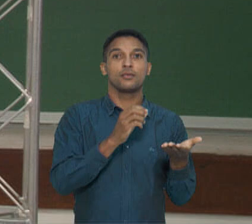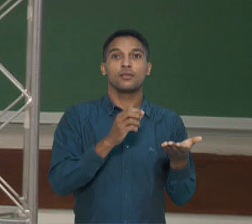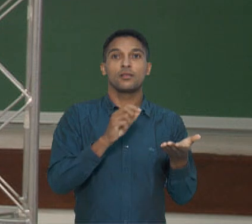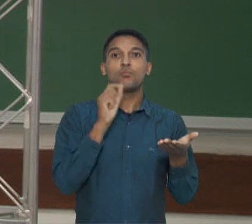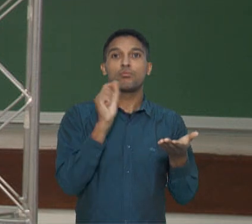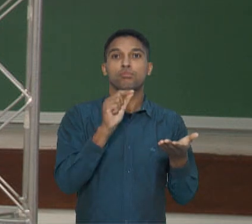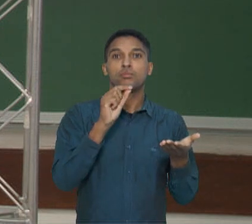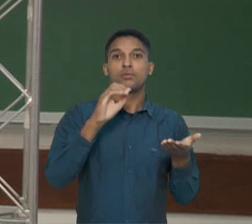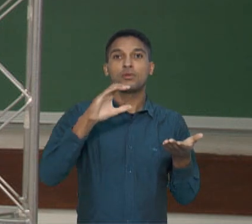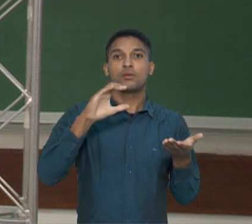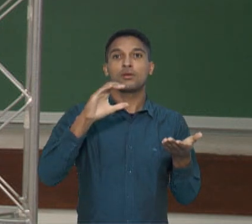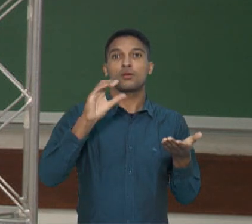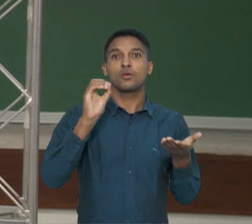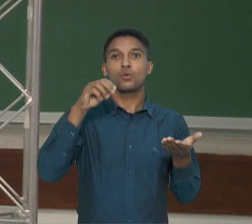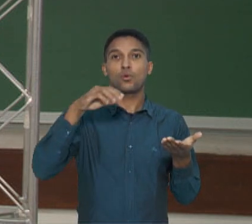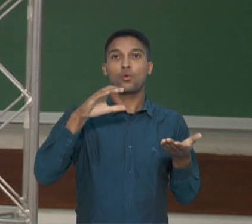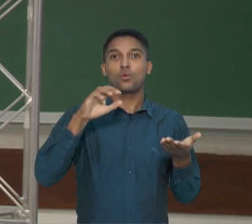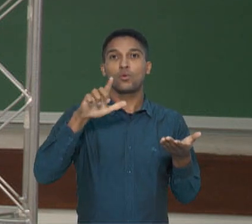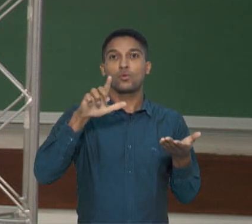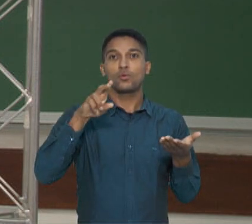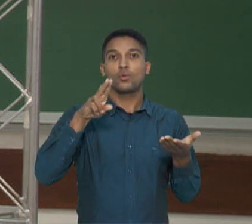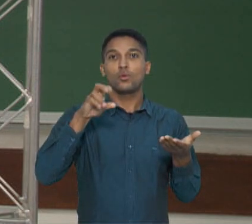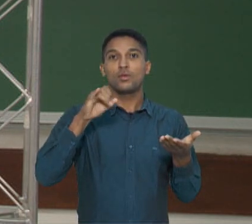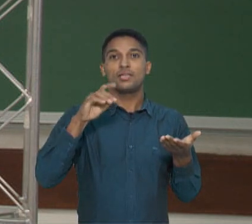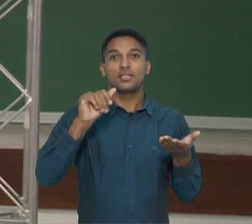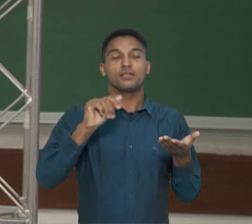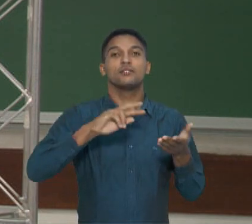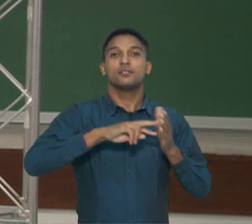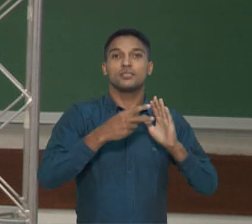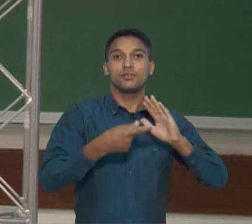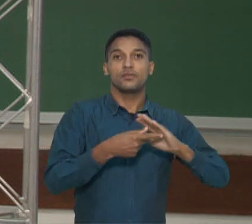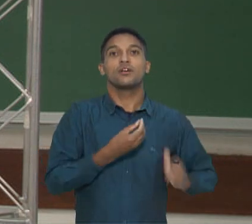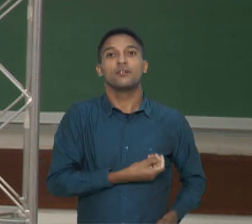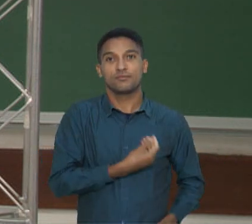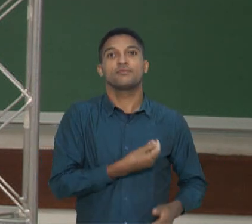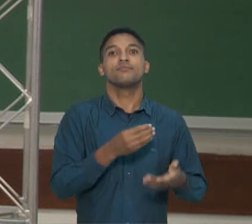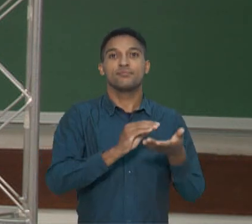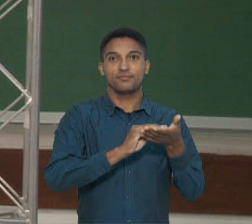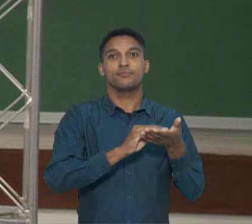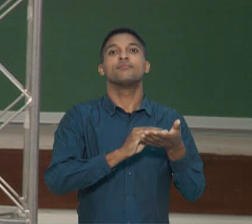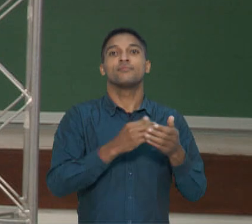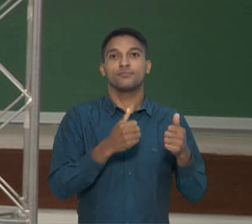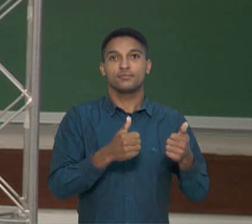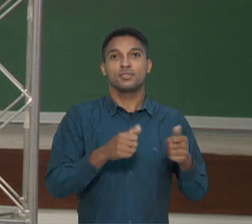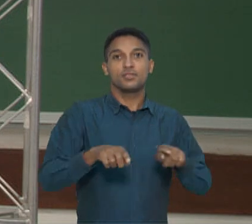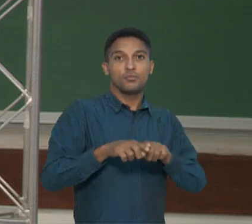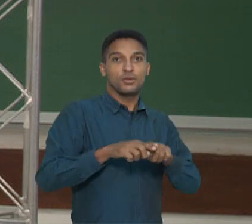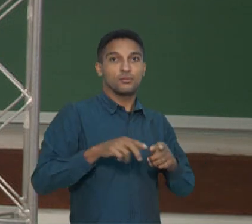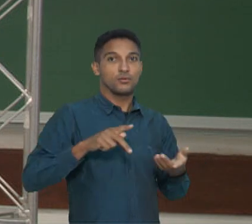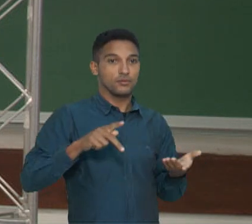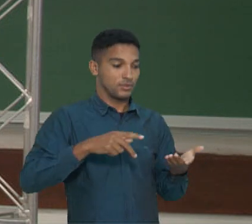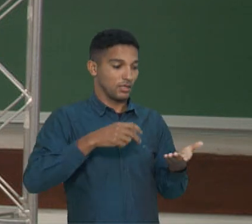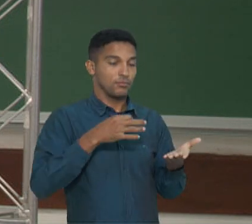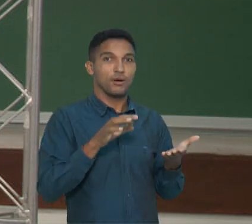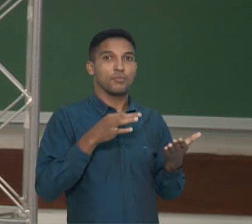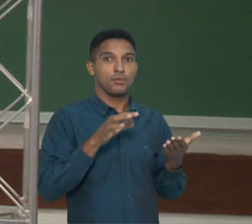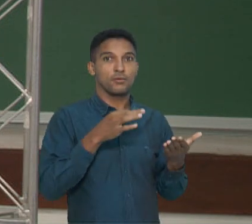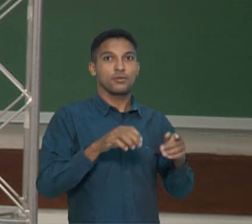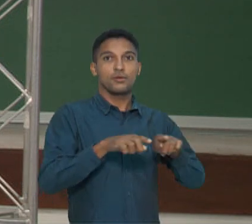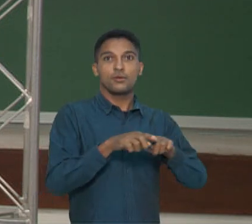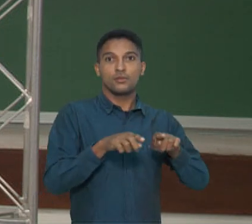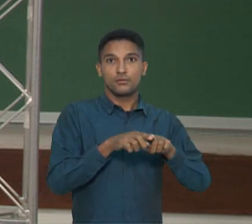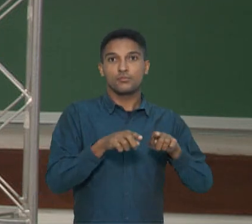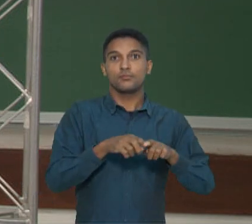e automaticamente já é registrada a frequência de vocês e vocês já têm também a correção, o gabarito aí das